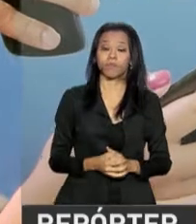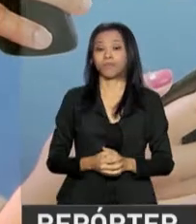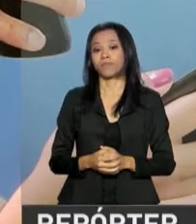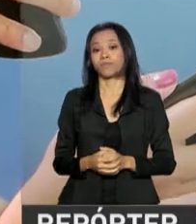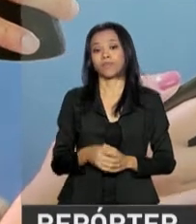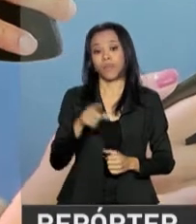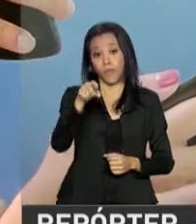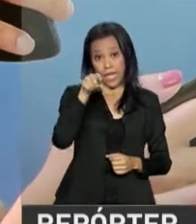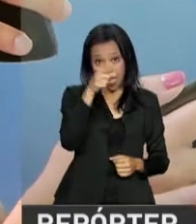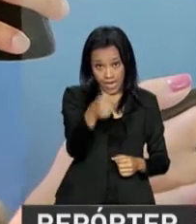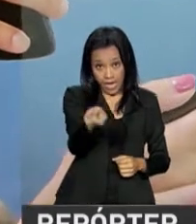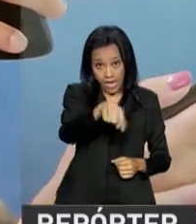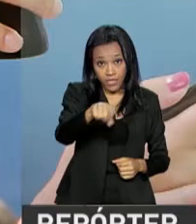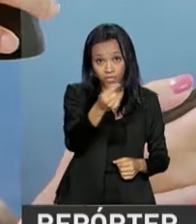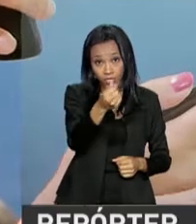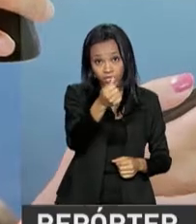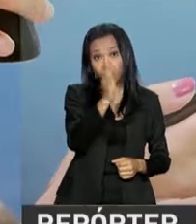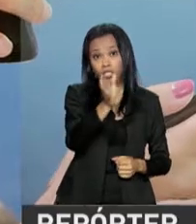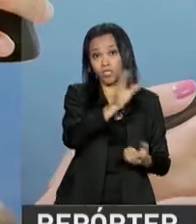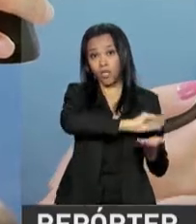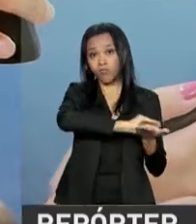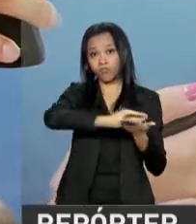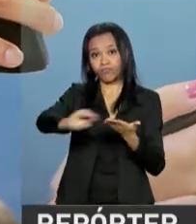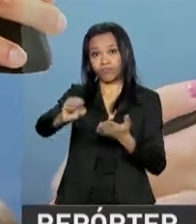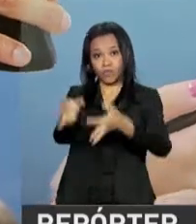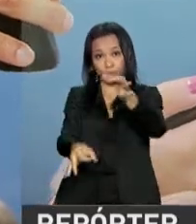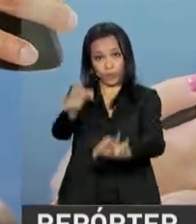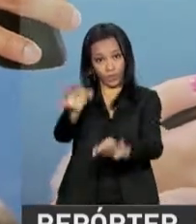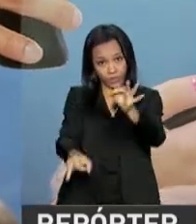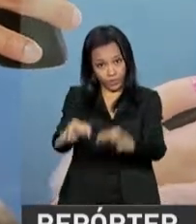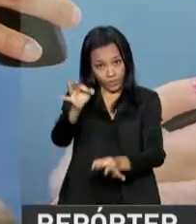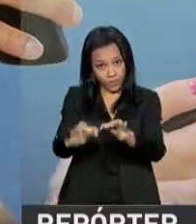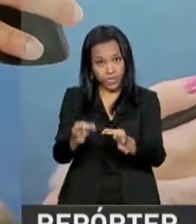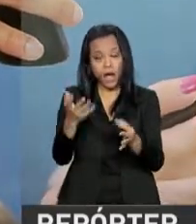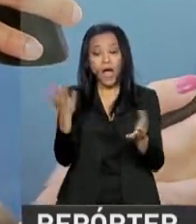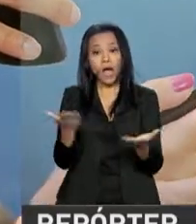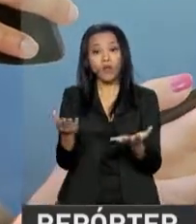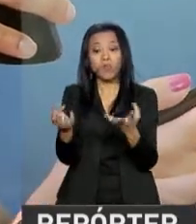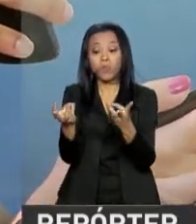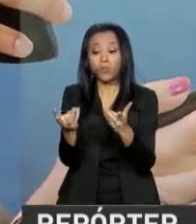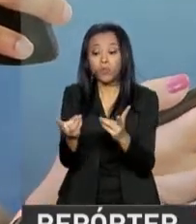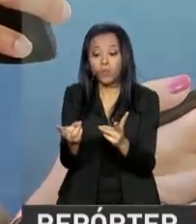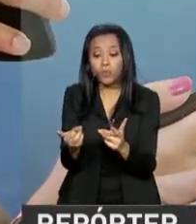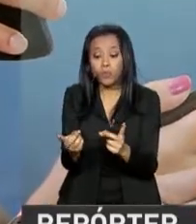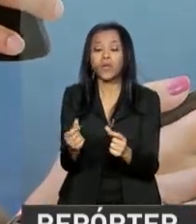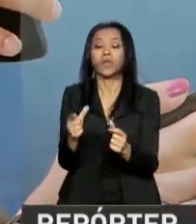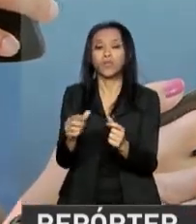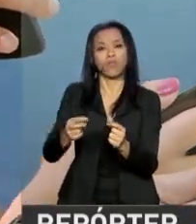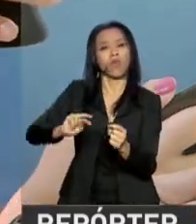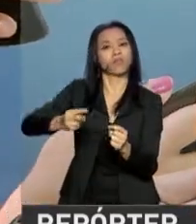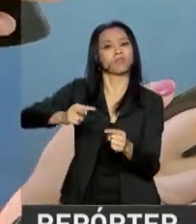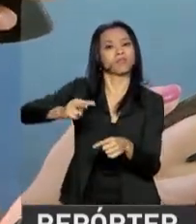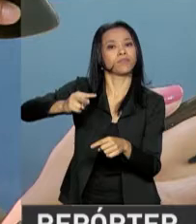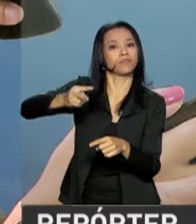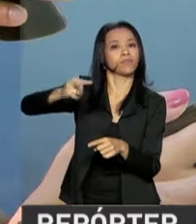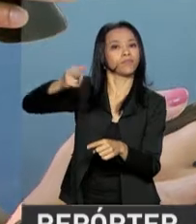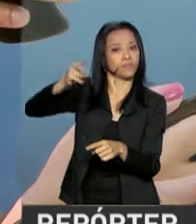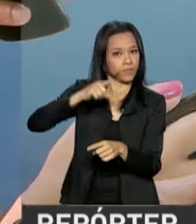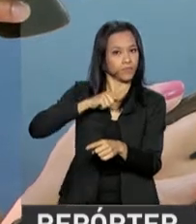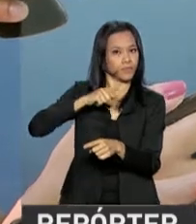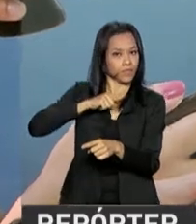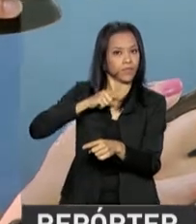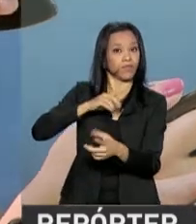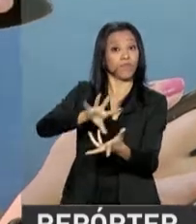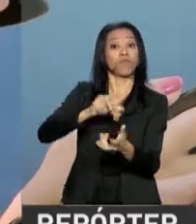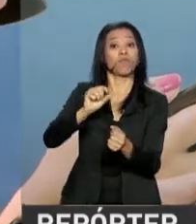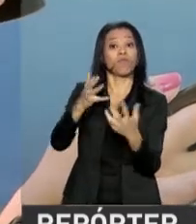esse dinheiro já está em conta judicial nós vamos é fechar os cálculos que houve rendimento desses valores da data que eles estão vamos fazer